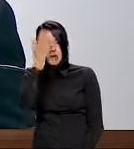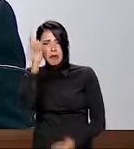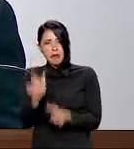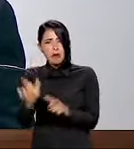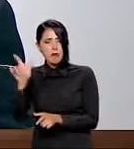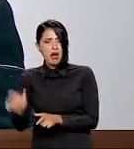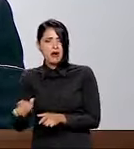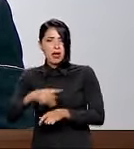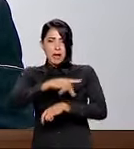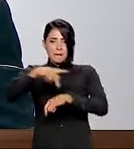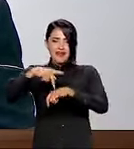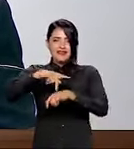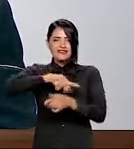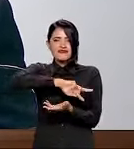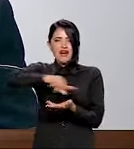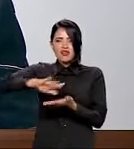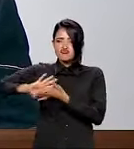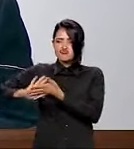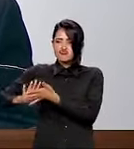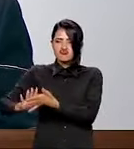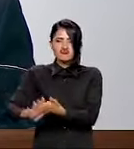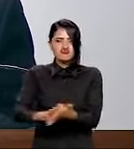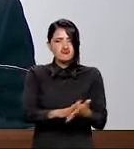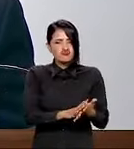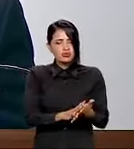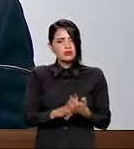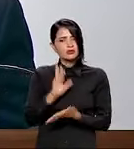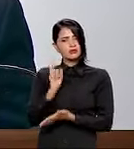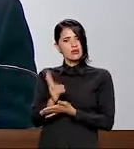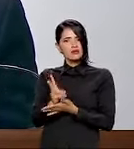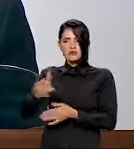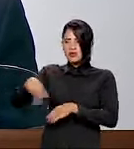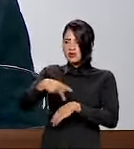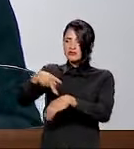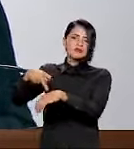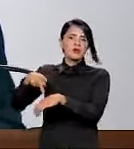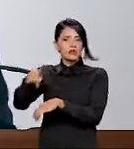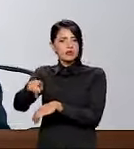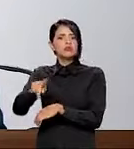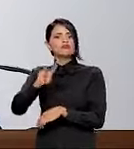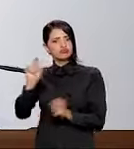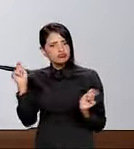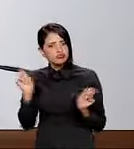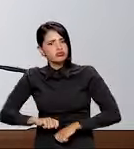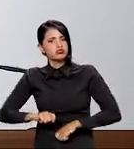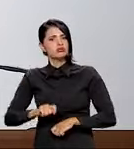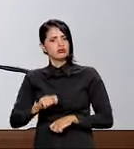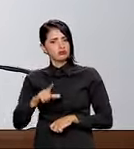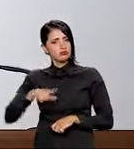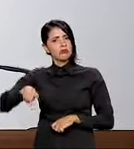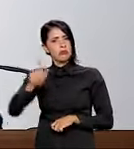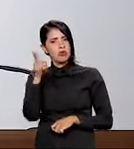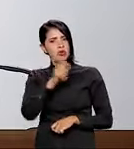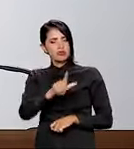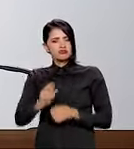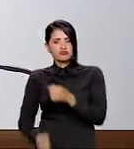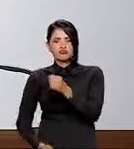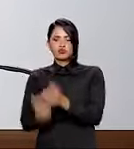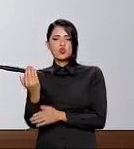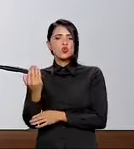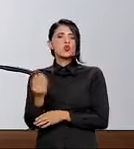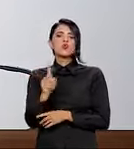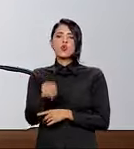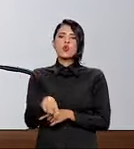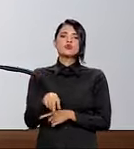vários países foram destruídos, esses mesmos países foram capazes de construir uma coisa